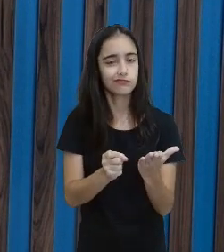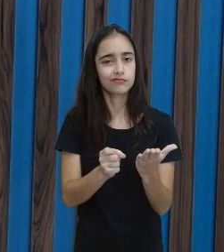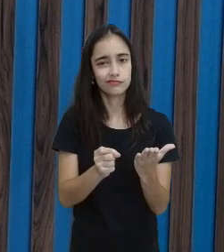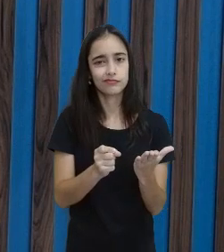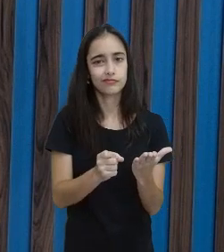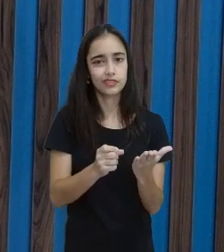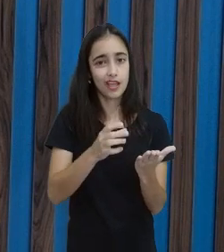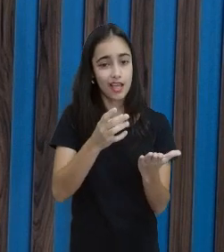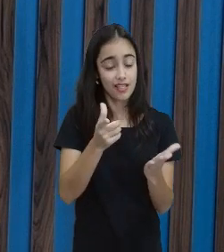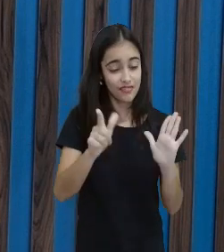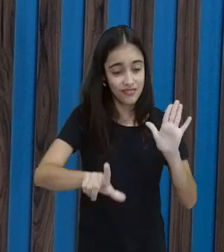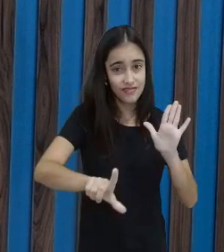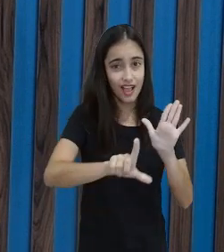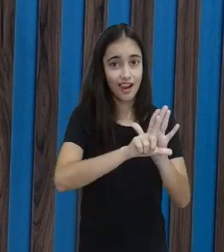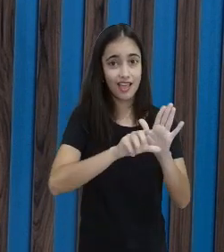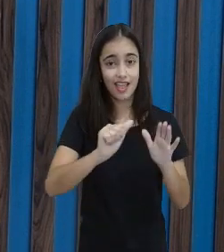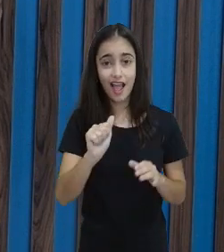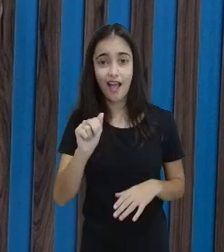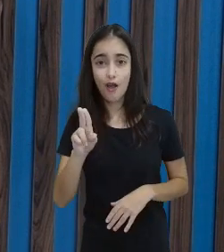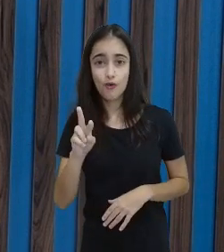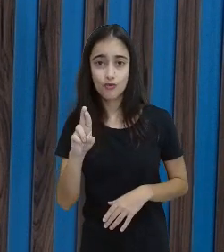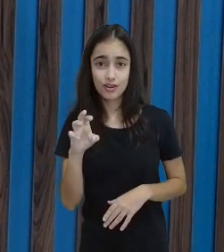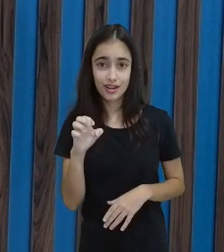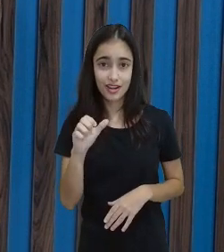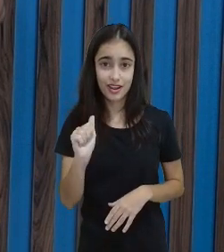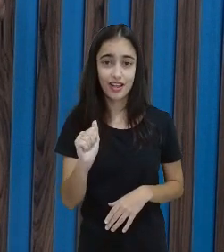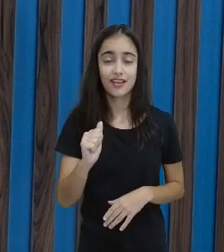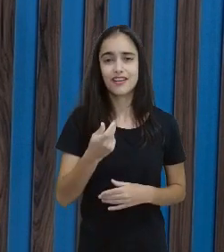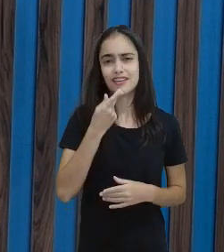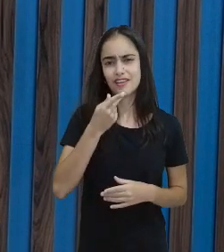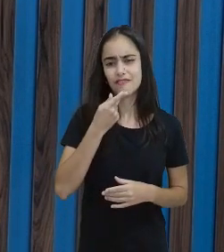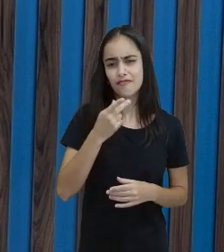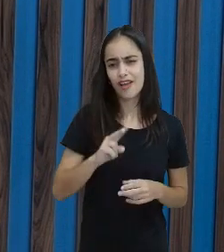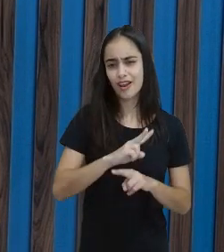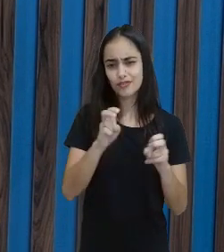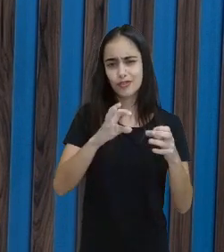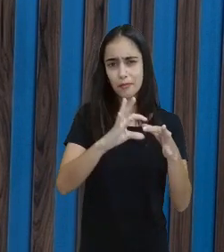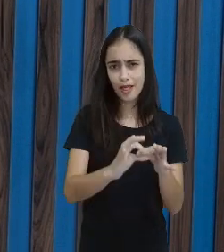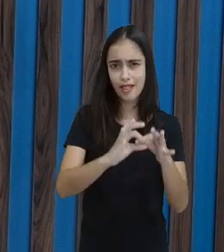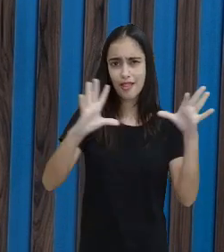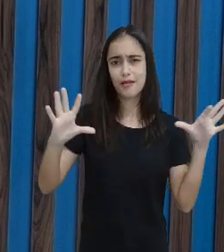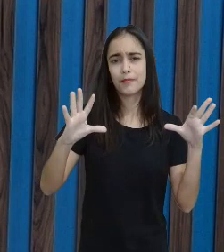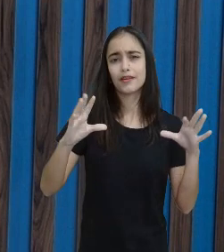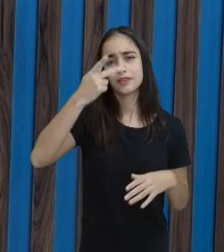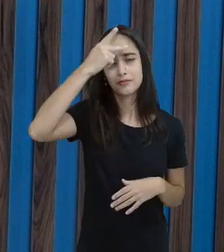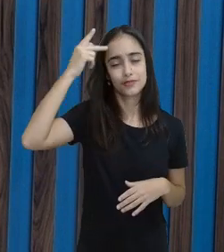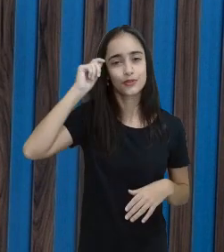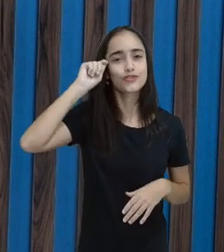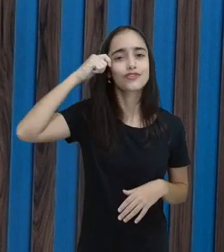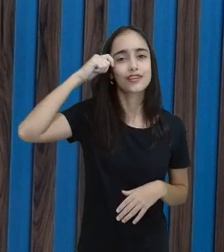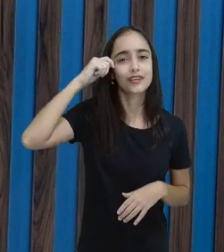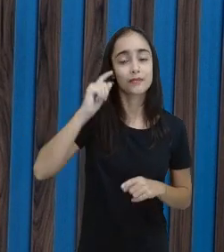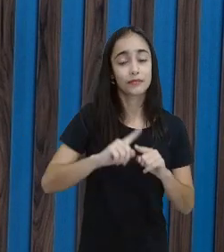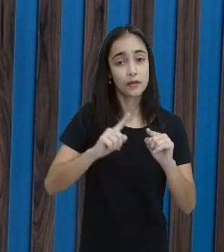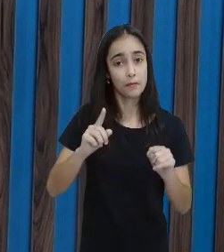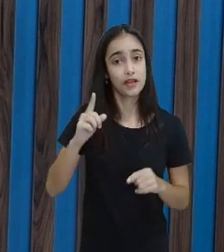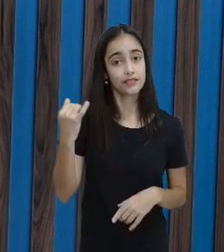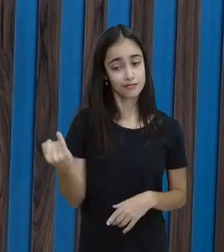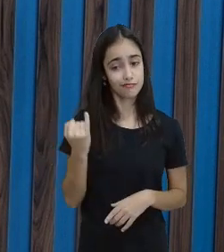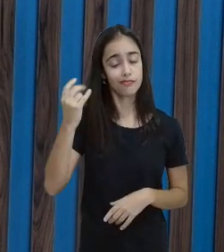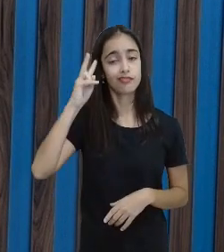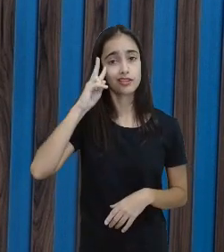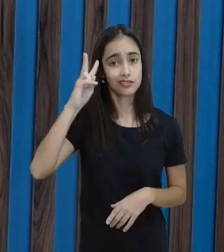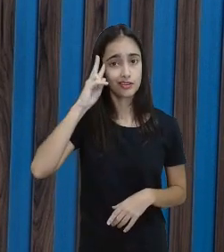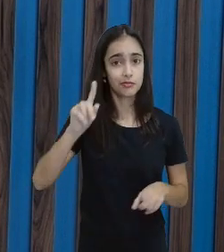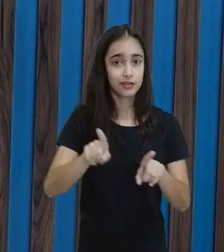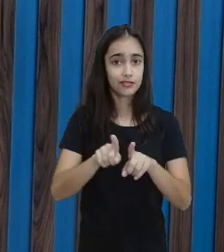que é a lei que vai conceder a liberdade para os negros e negras. Porém, vale lembrar, e o Dia da